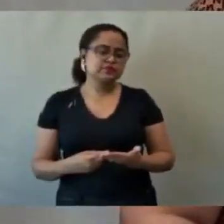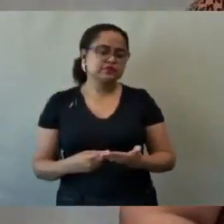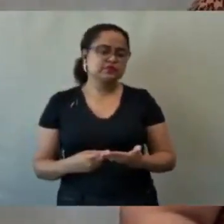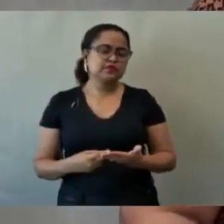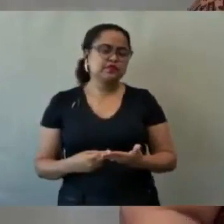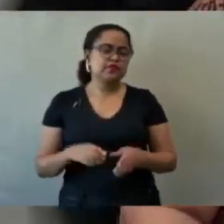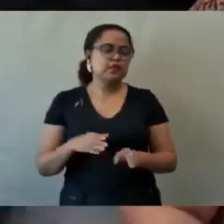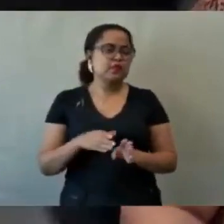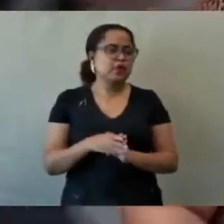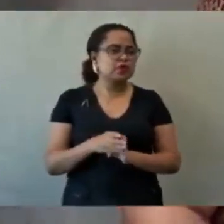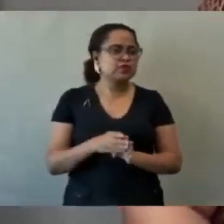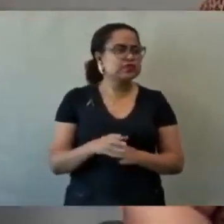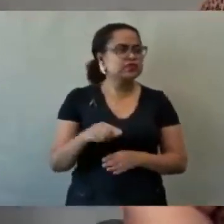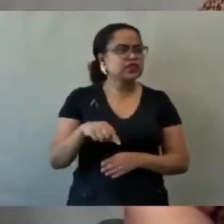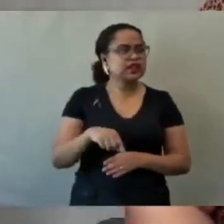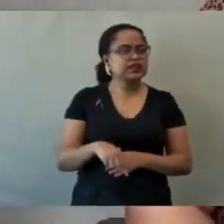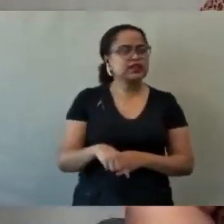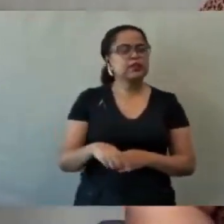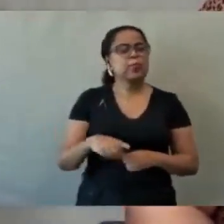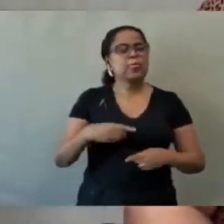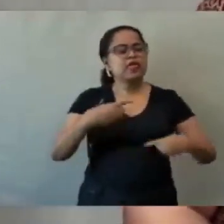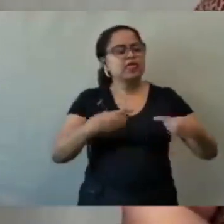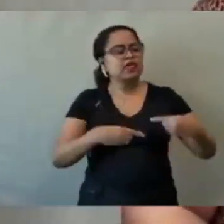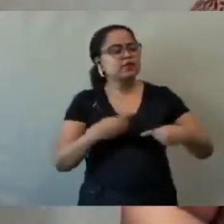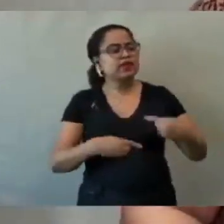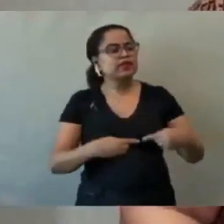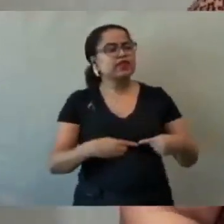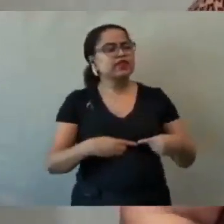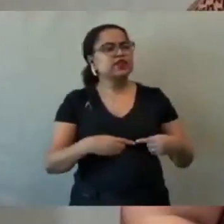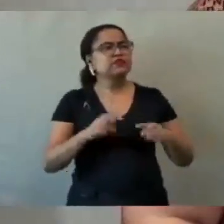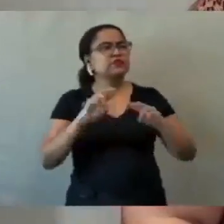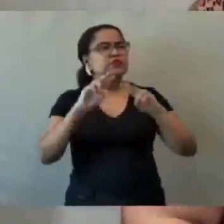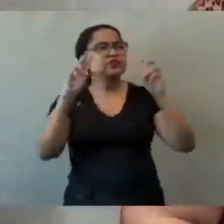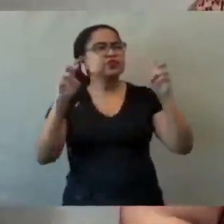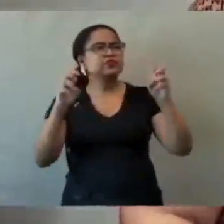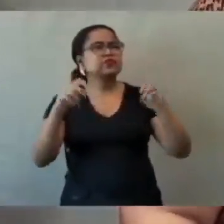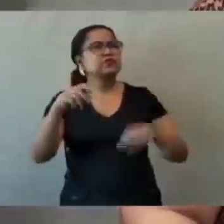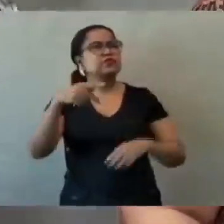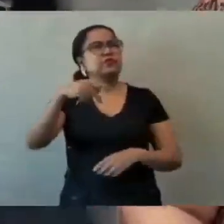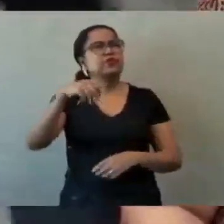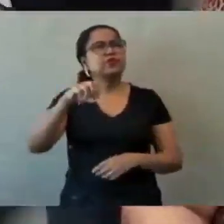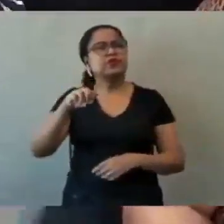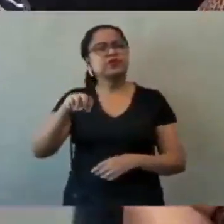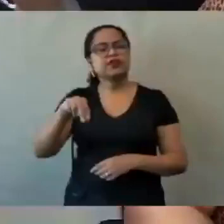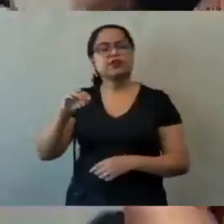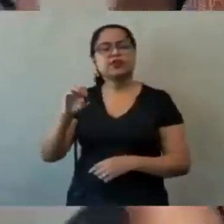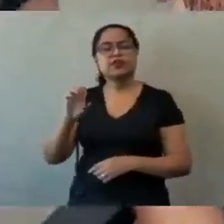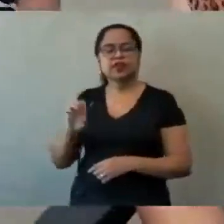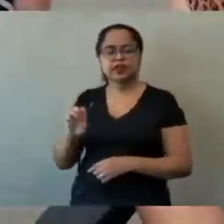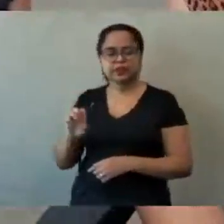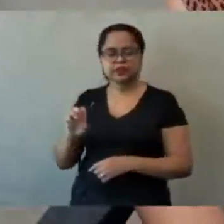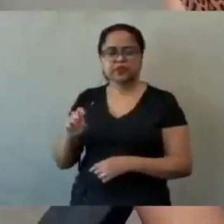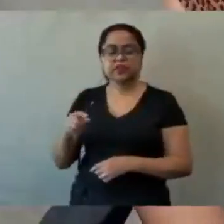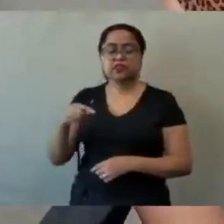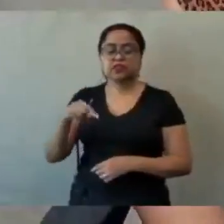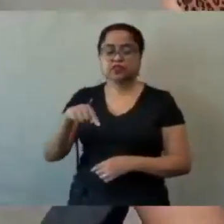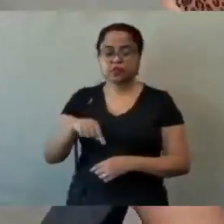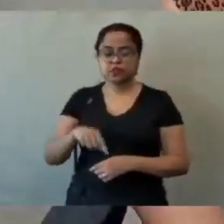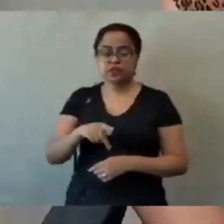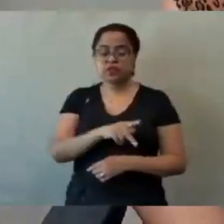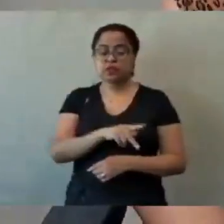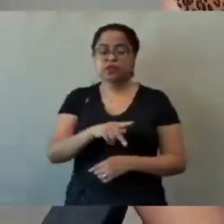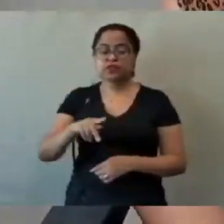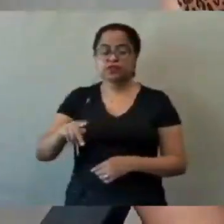né, debatendo sobre essa questão do Plano Nacional de Educação. Estou aqui como presidente